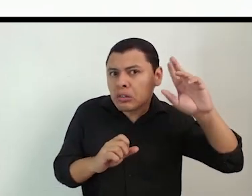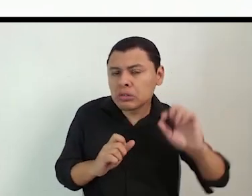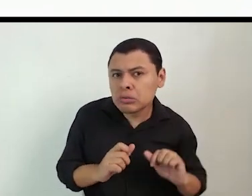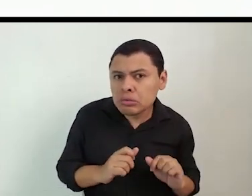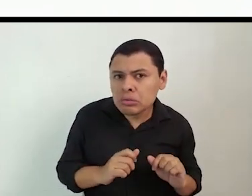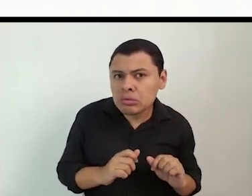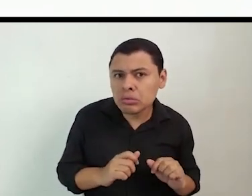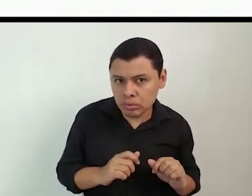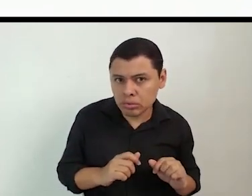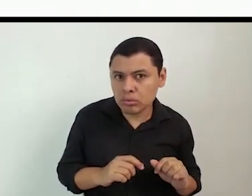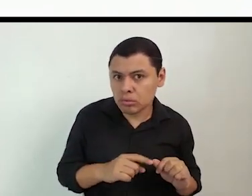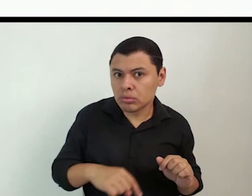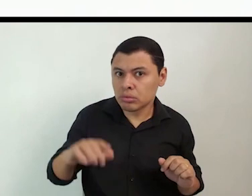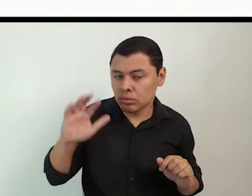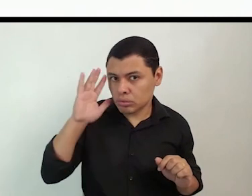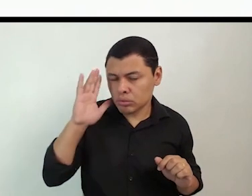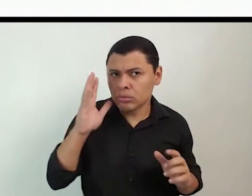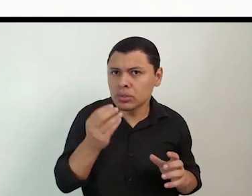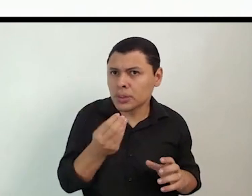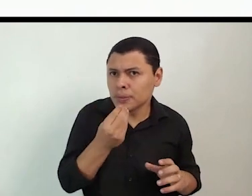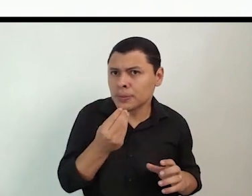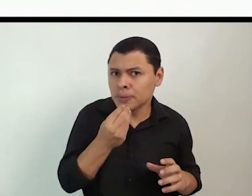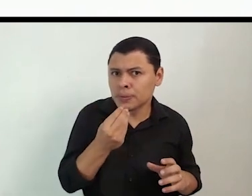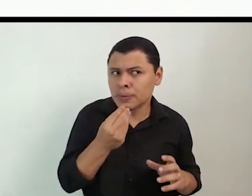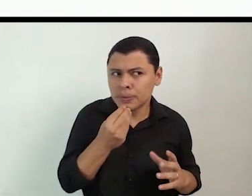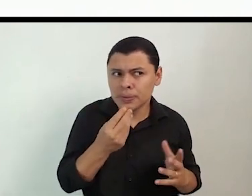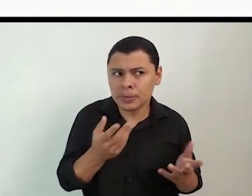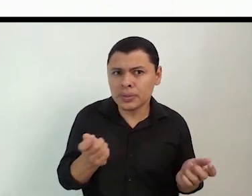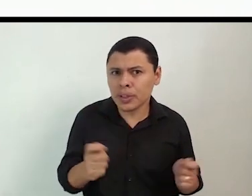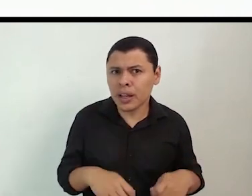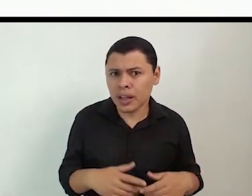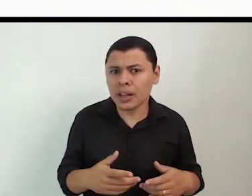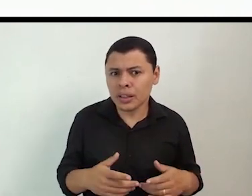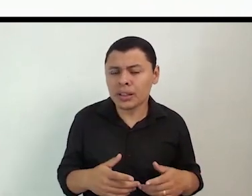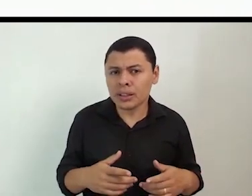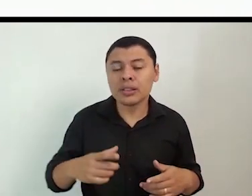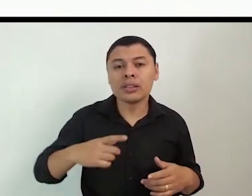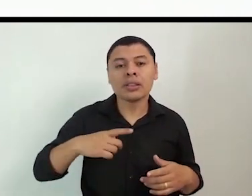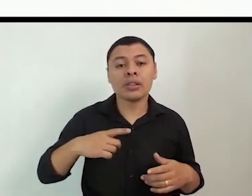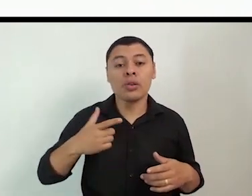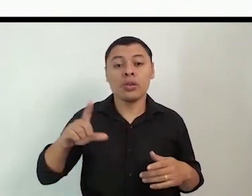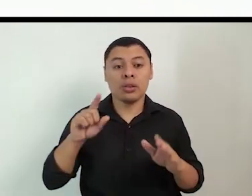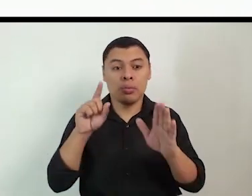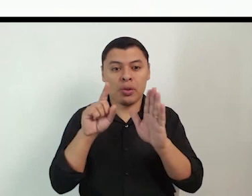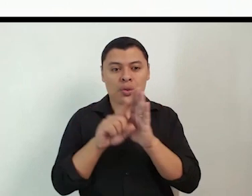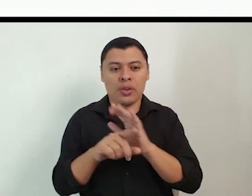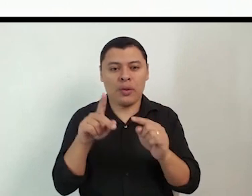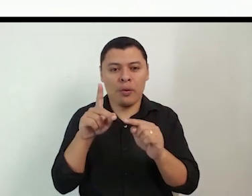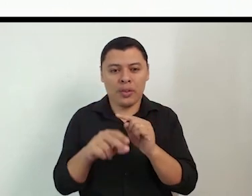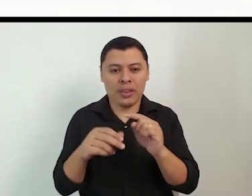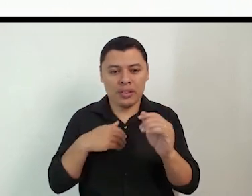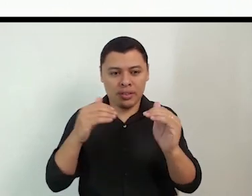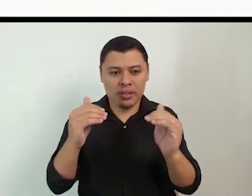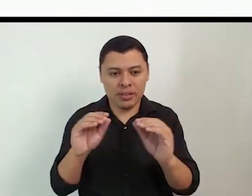deveria fazer, né? Será que não seria óbvio? E tem até essa pergunta que acabou sendo cortada, mas aí eu coloquei aqui